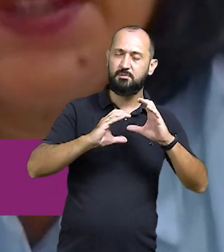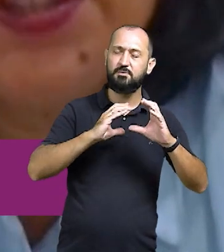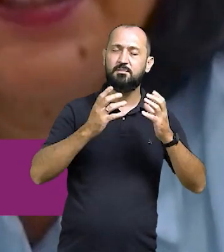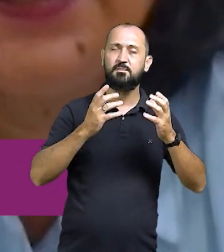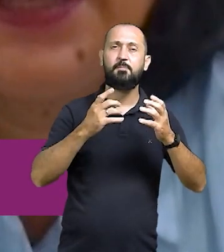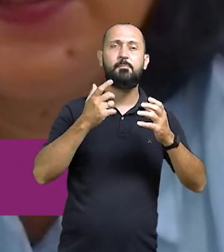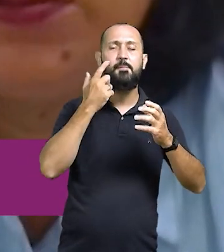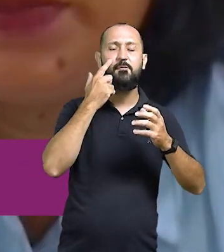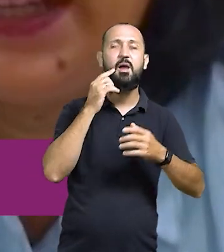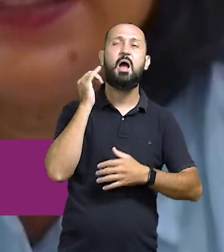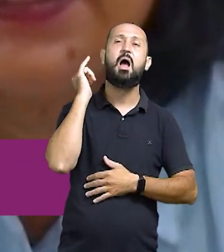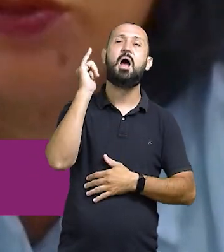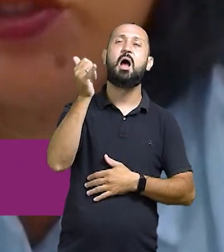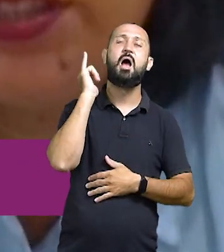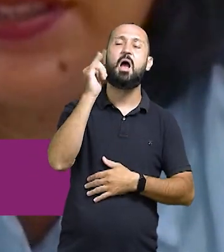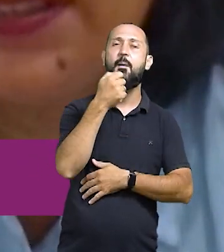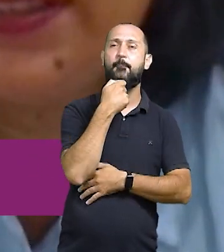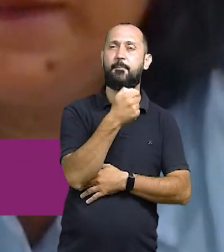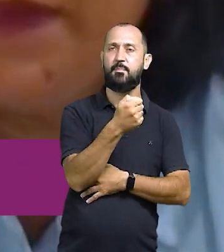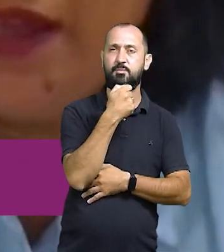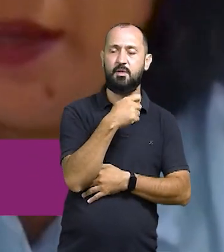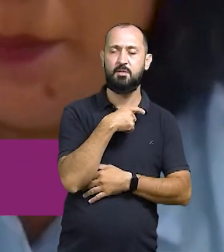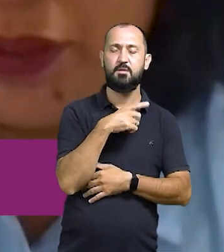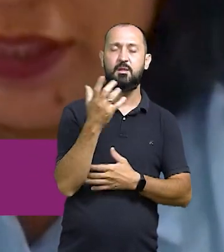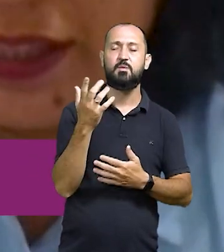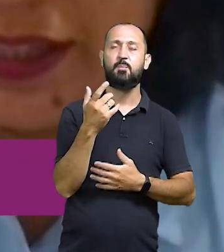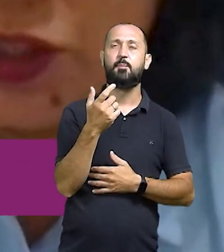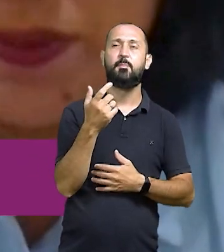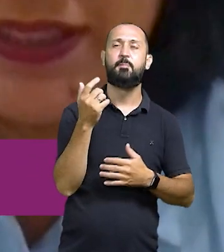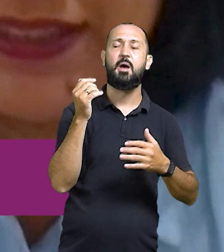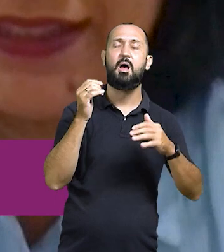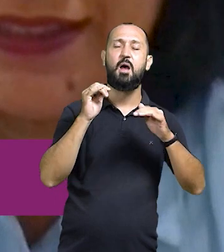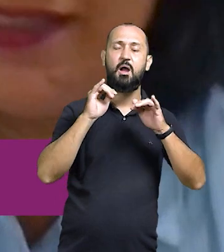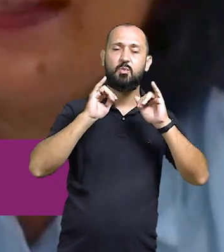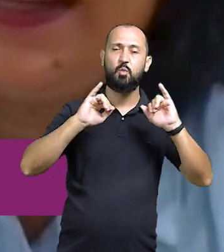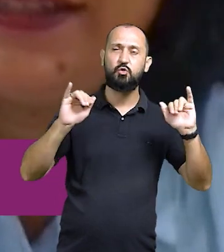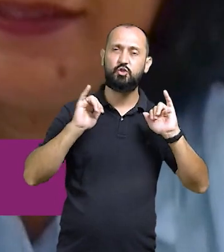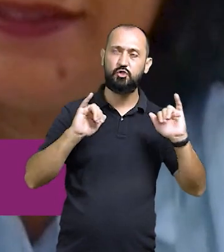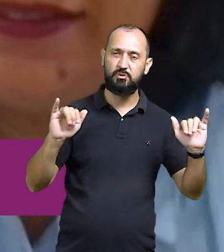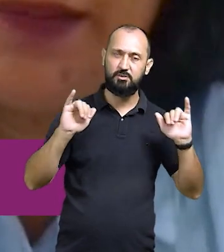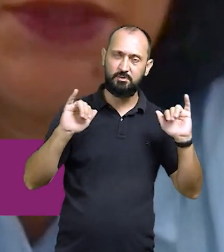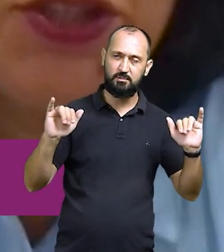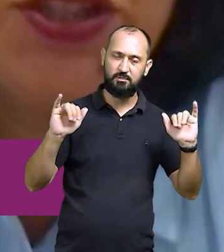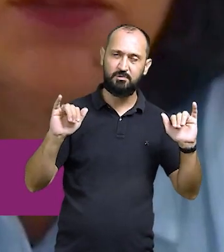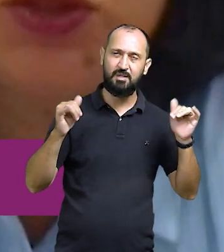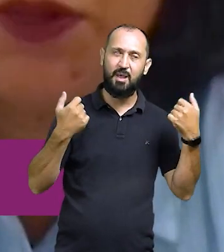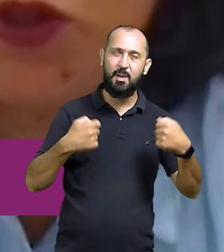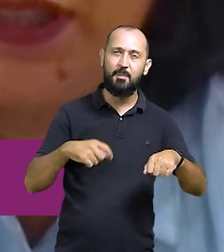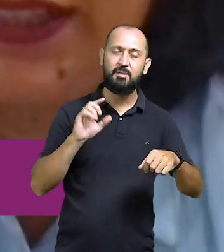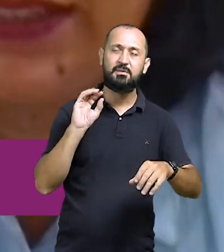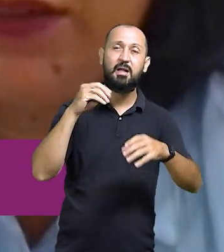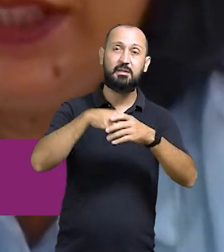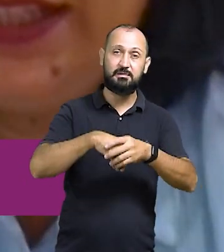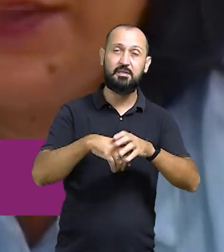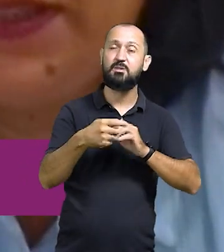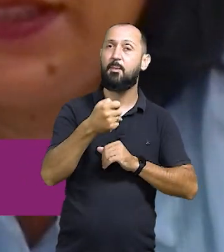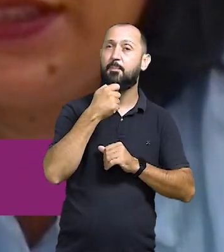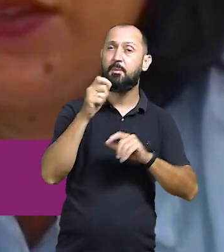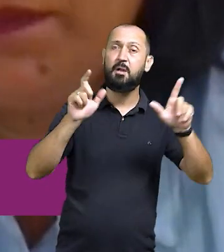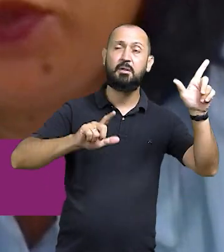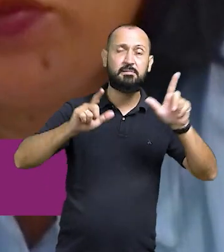rede social ou de um vídeo. A sua percepção foi excelente, Lívia. De denúncia, né? Pode ter salvo a vida dela. Pode ter salvo a vida